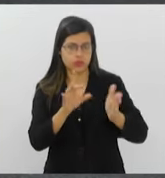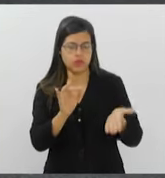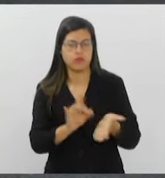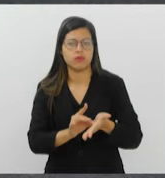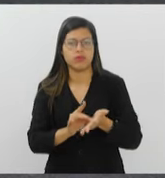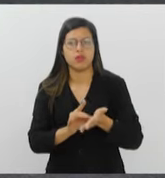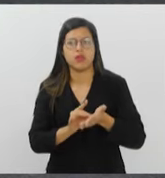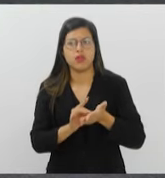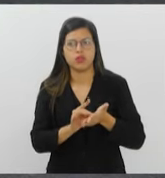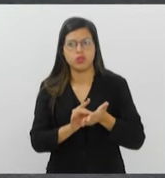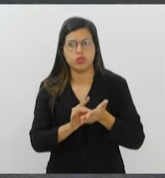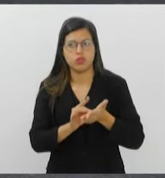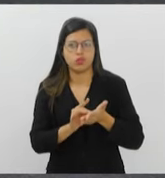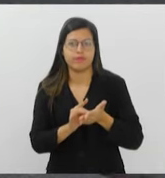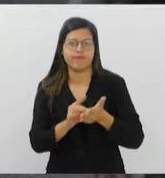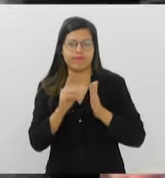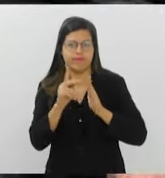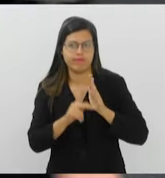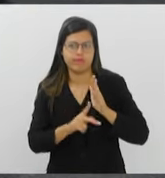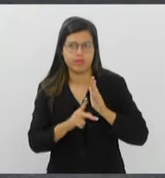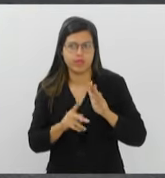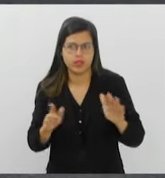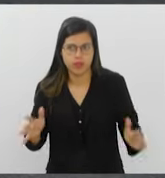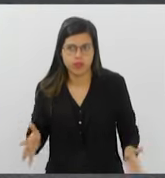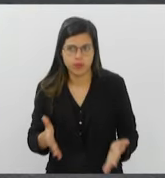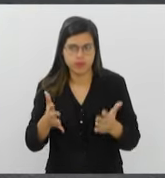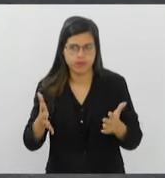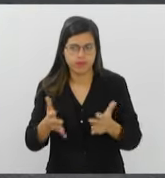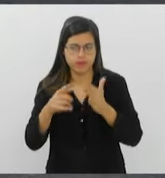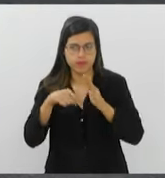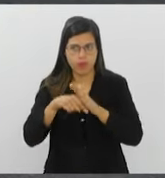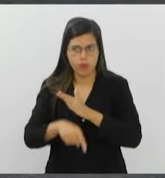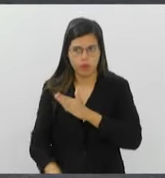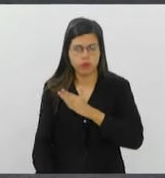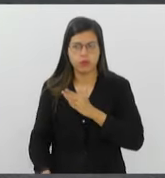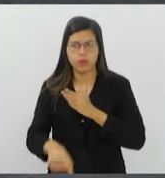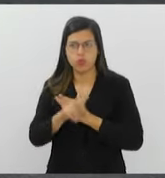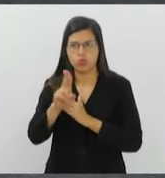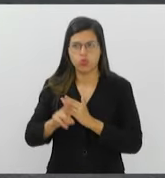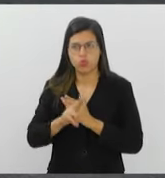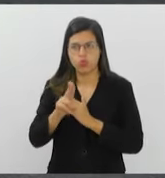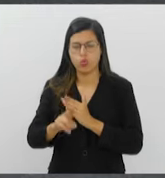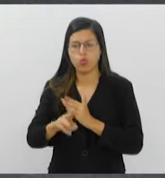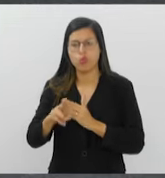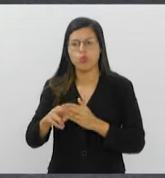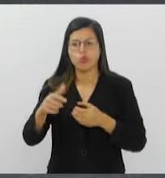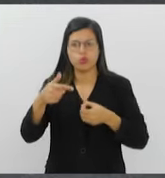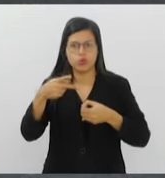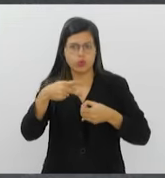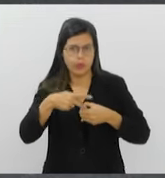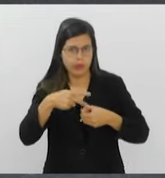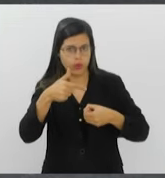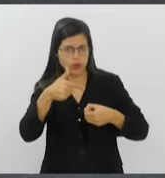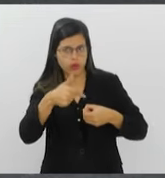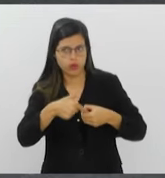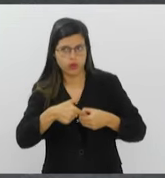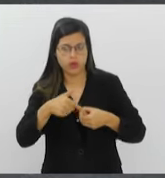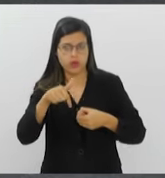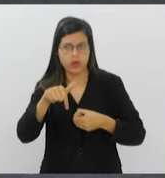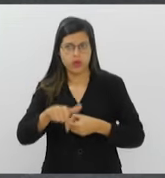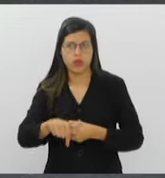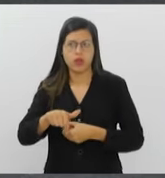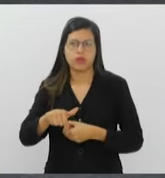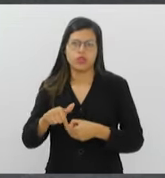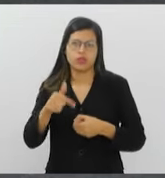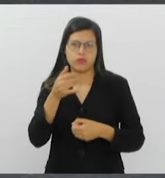seja um projeto de estímulo ao aprofundamento do uso de combustíveis fósseis na geração energética no